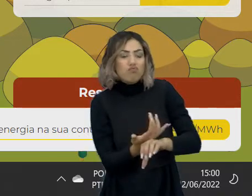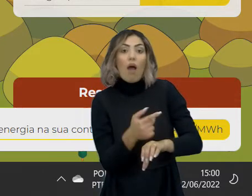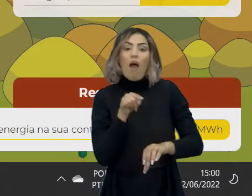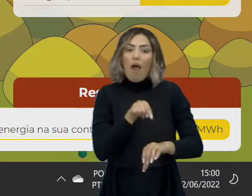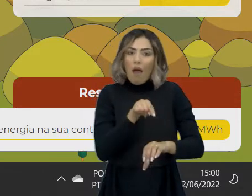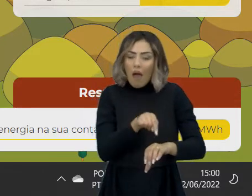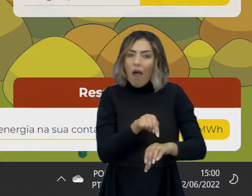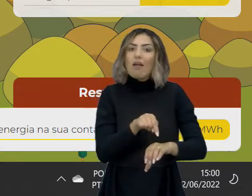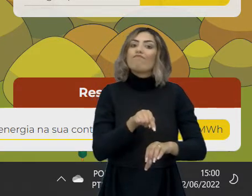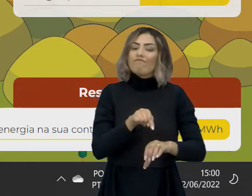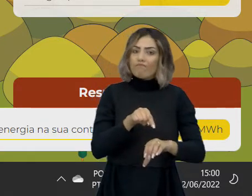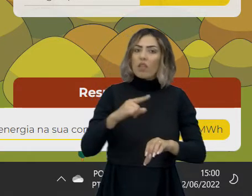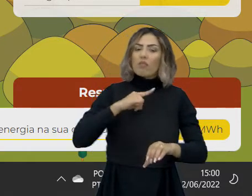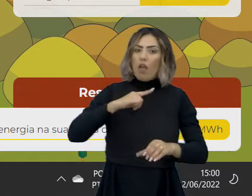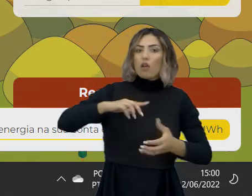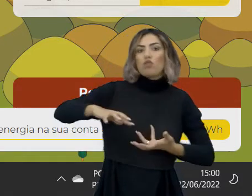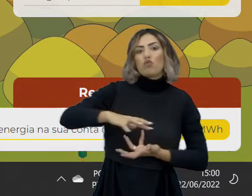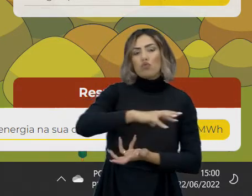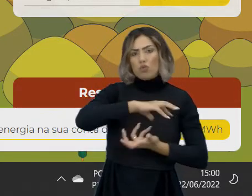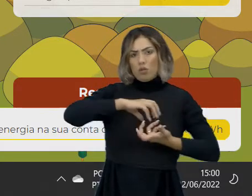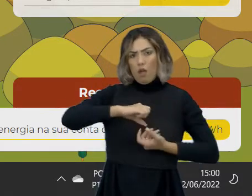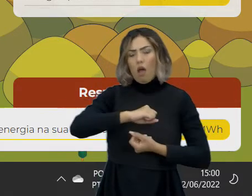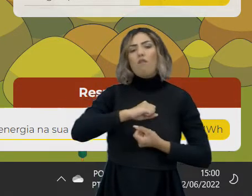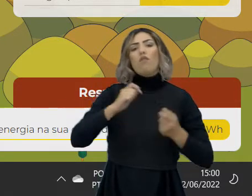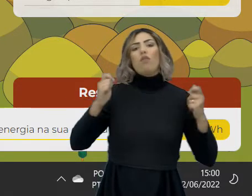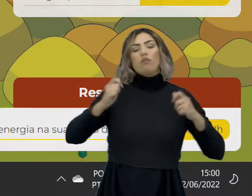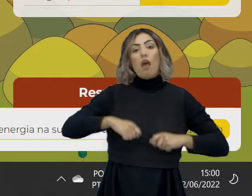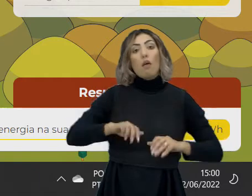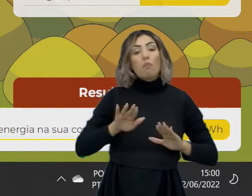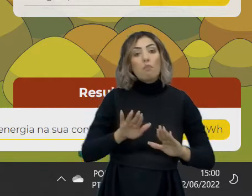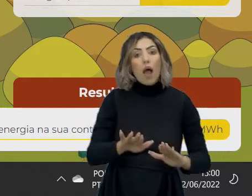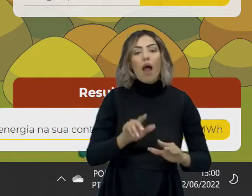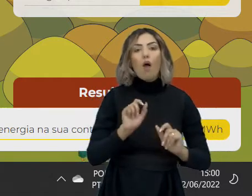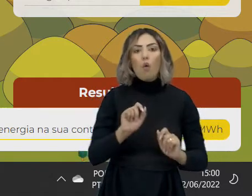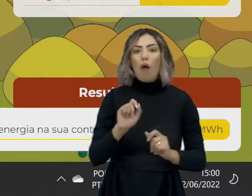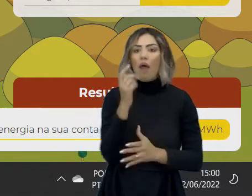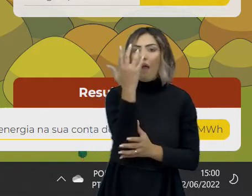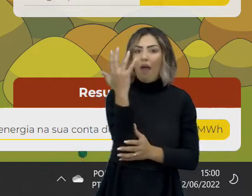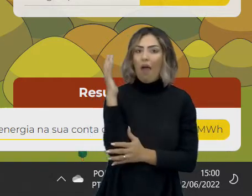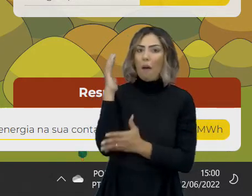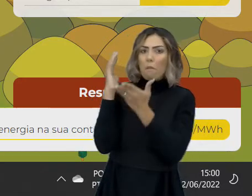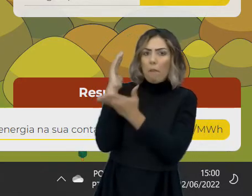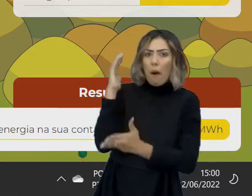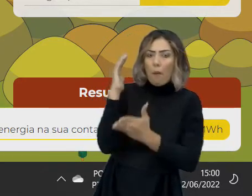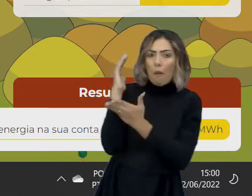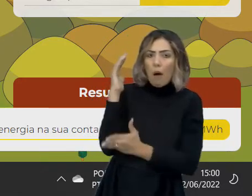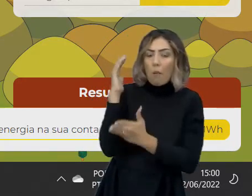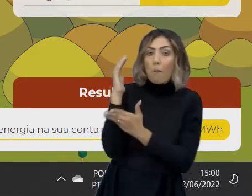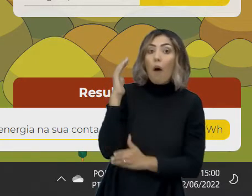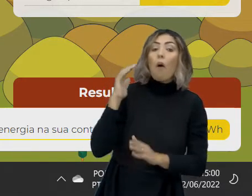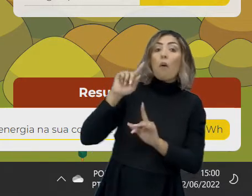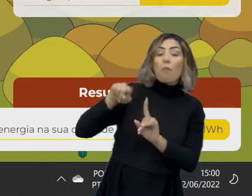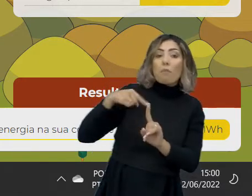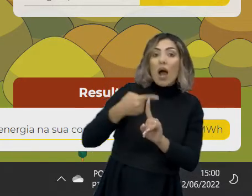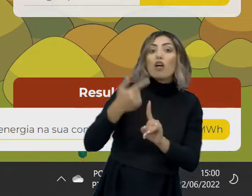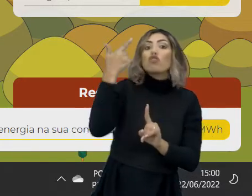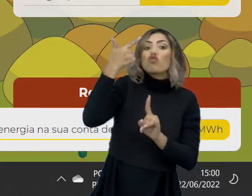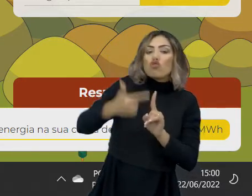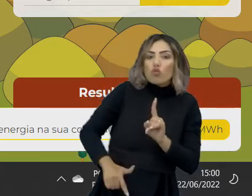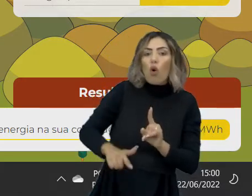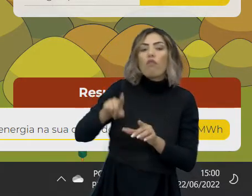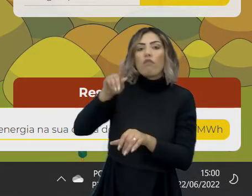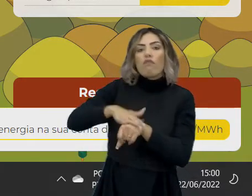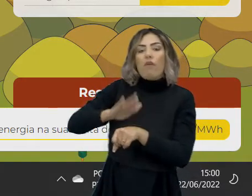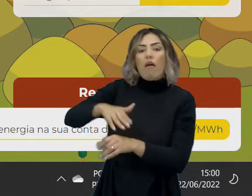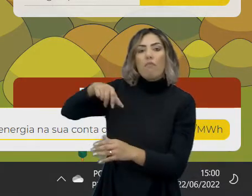ser considerada sustentável e renovável desde que tenha reflorestamento, né? Você pode... Ela tá aqui falando investimento é 1 bilhão,